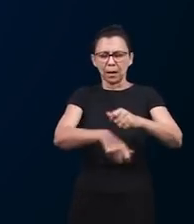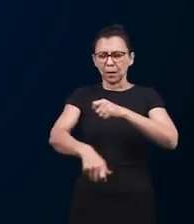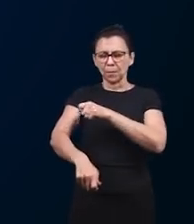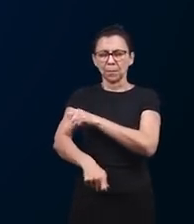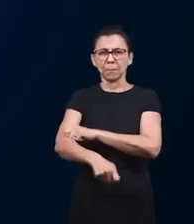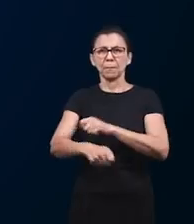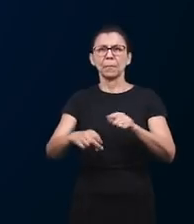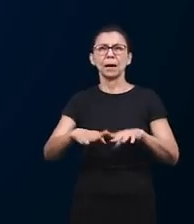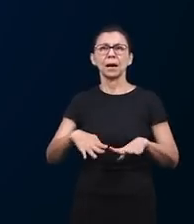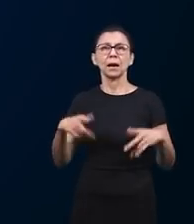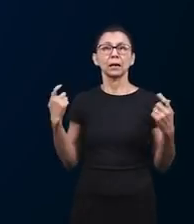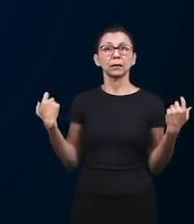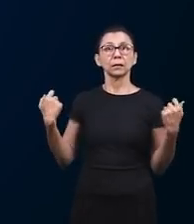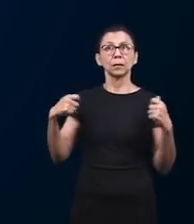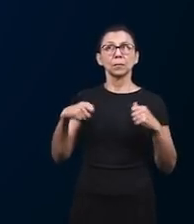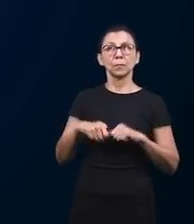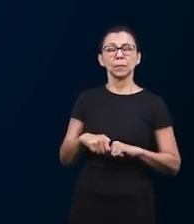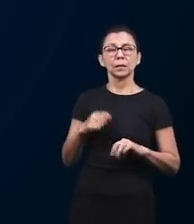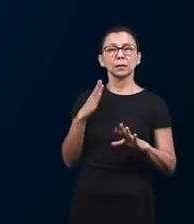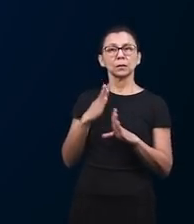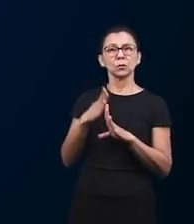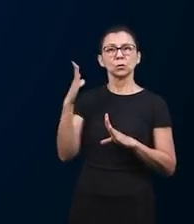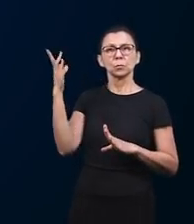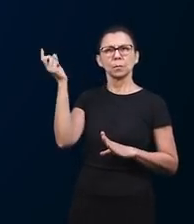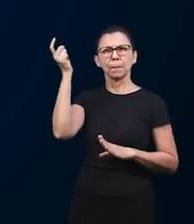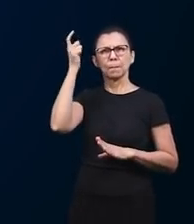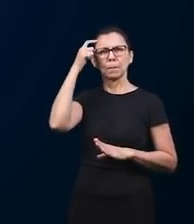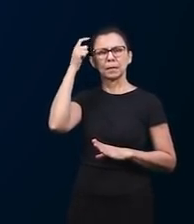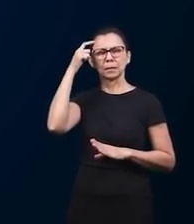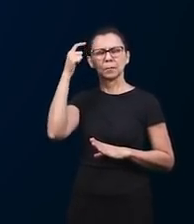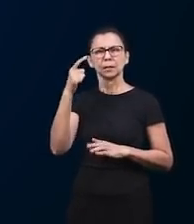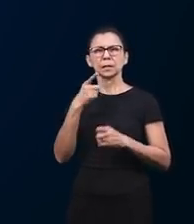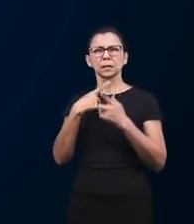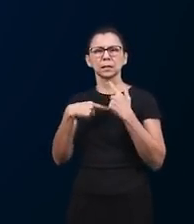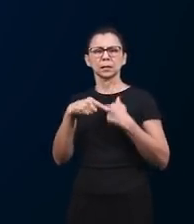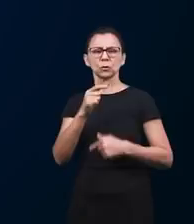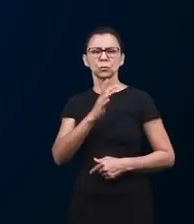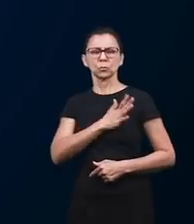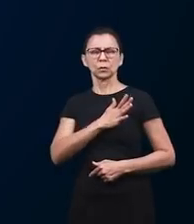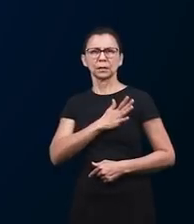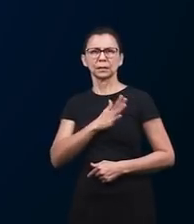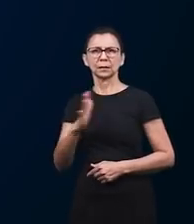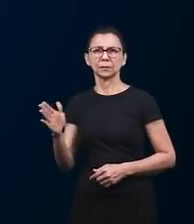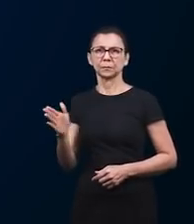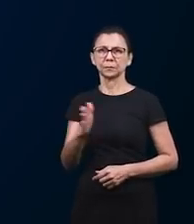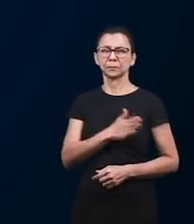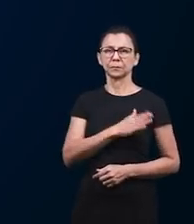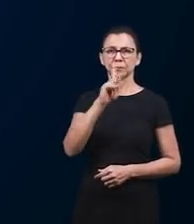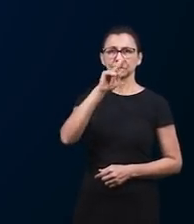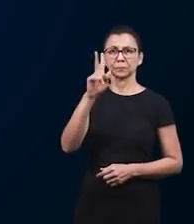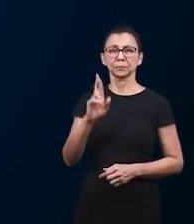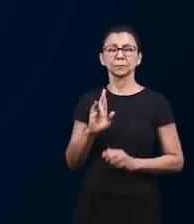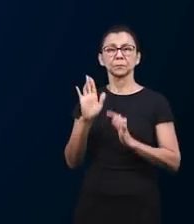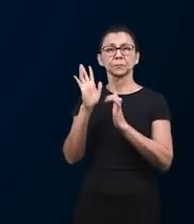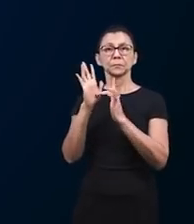e é apta para discernir os pensamentos e intenções do coração. Irmãos, a paz do Senhor Jesus. Respondendo